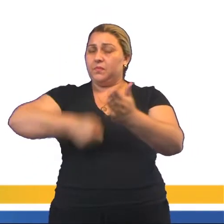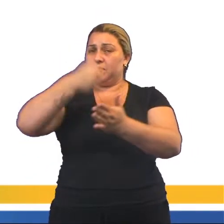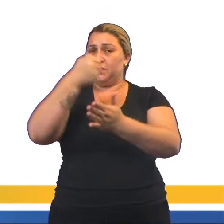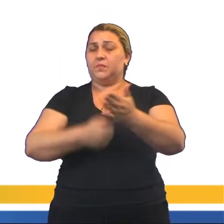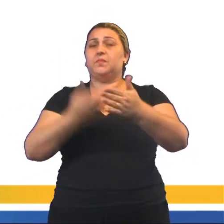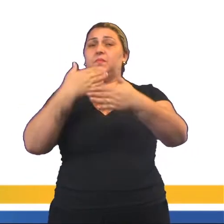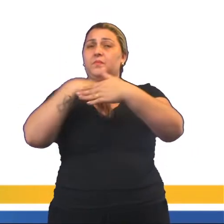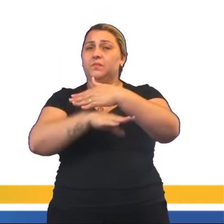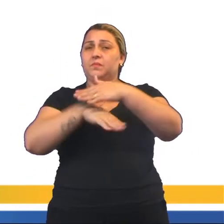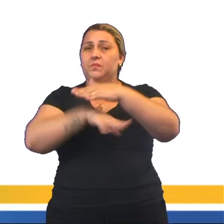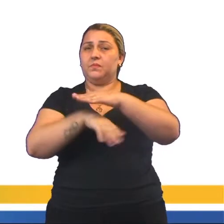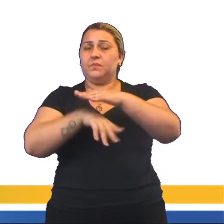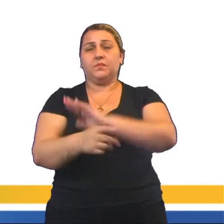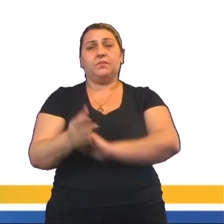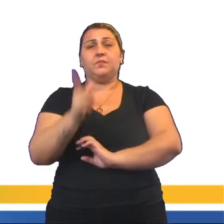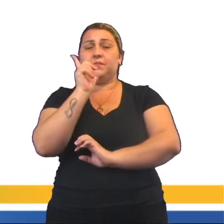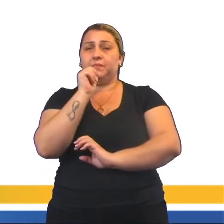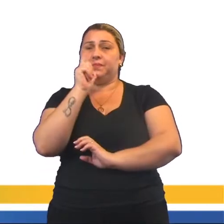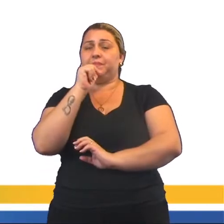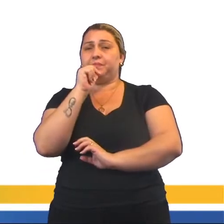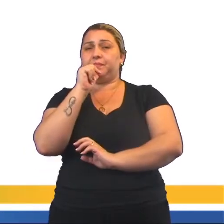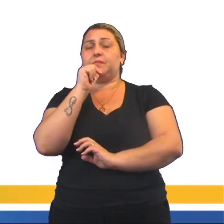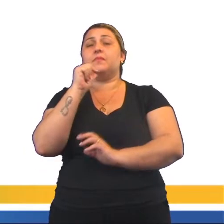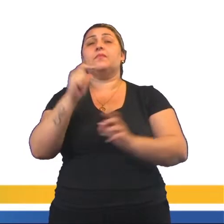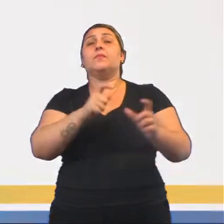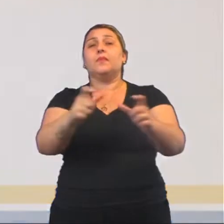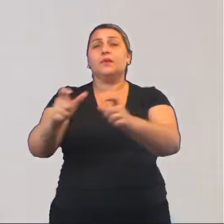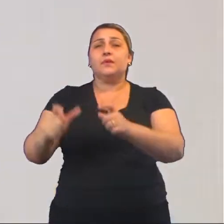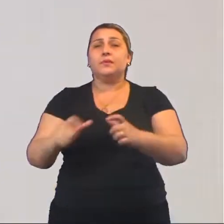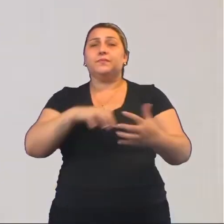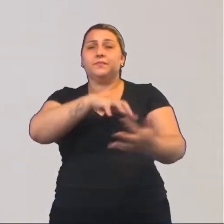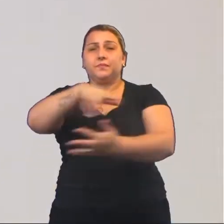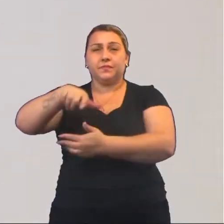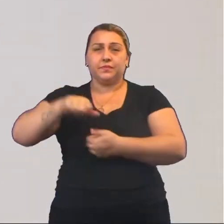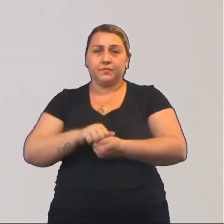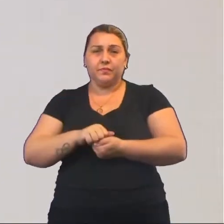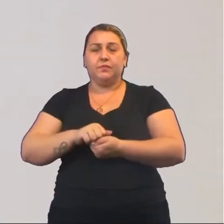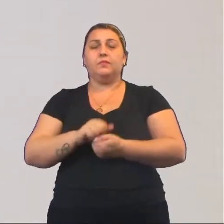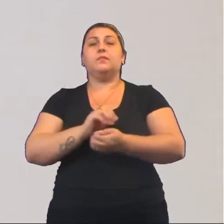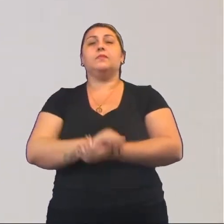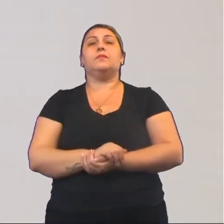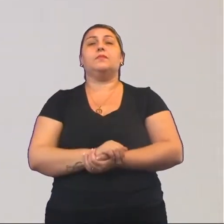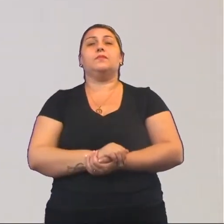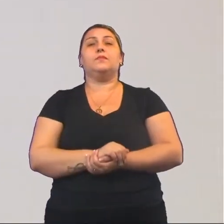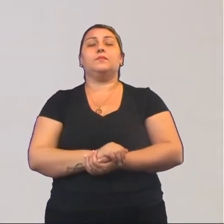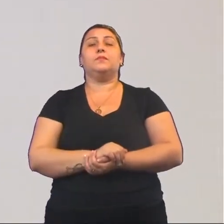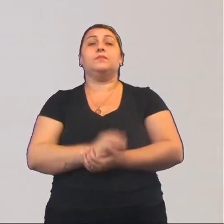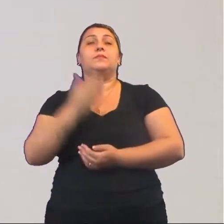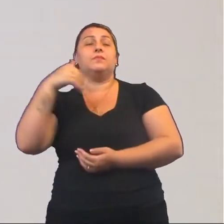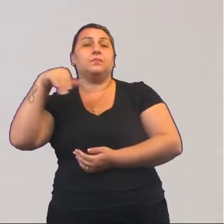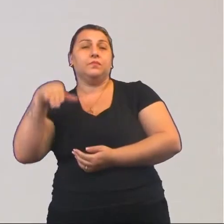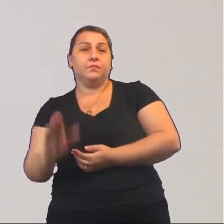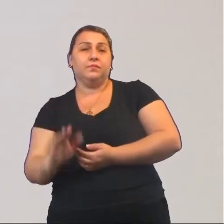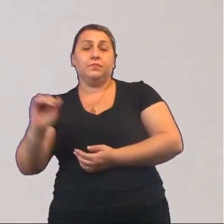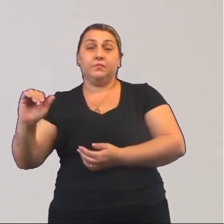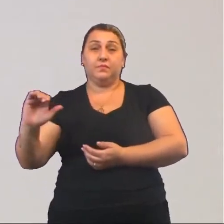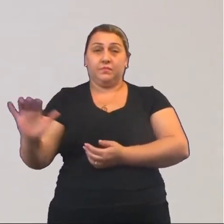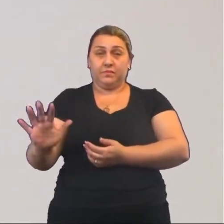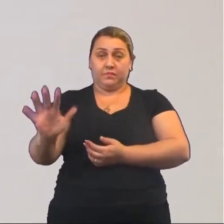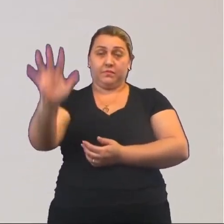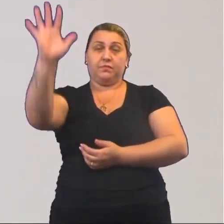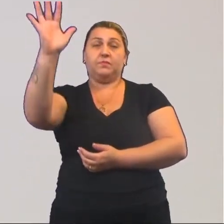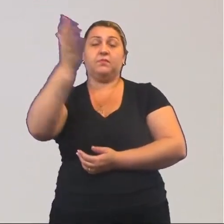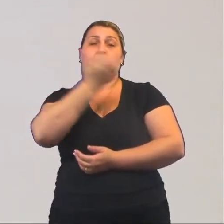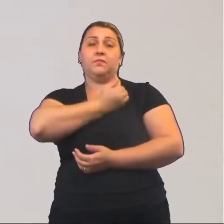o armazenamento de água em muitas partes do planeta. Em outras palavras, quanto mais aumenta